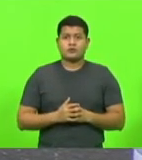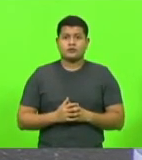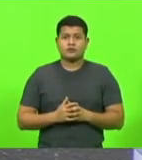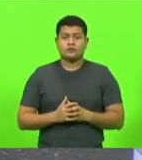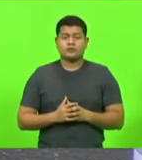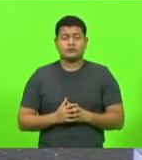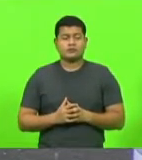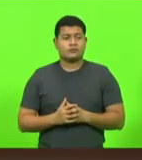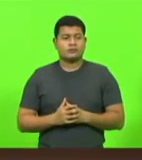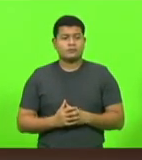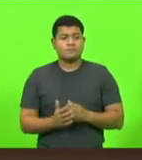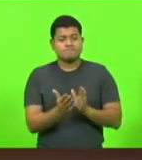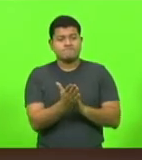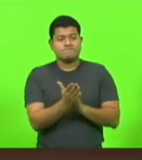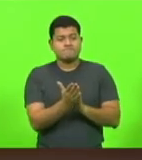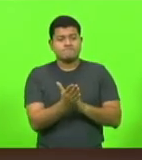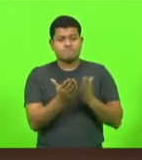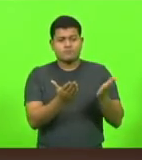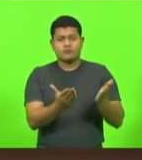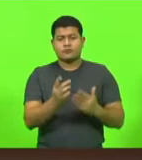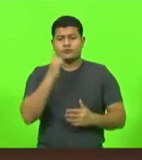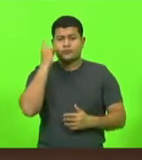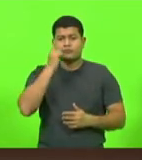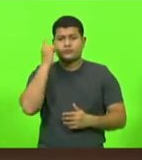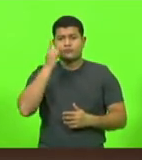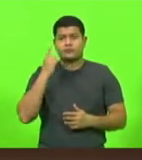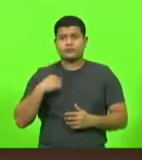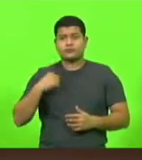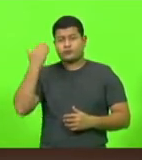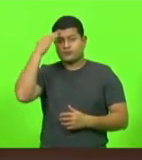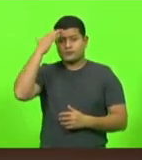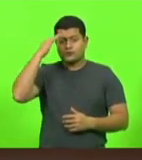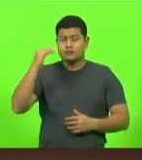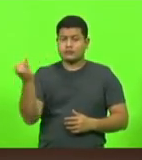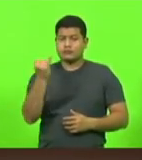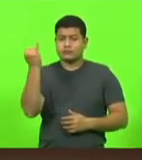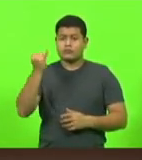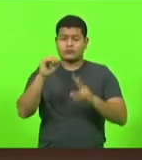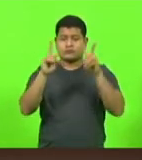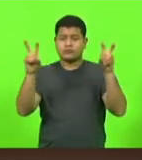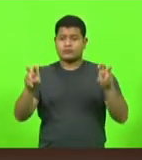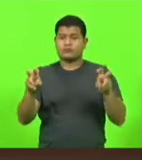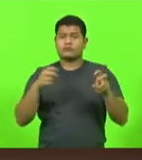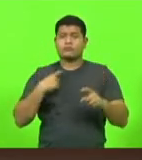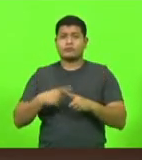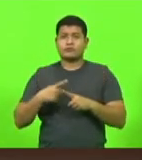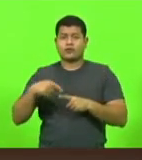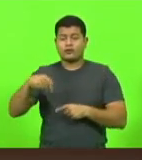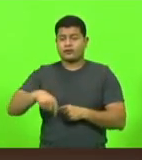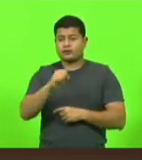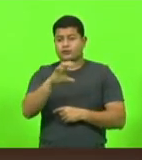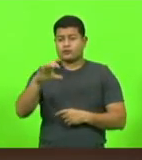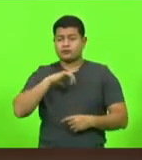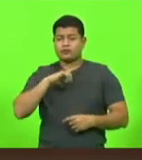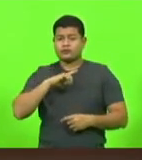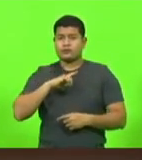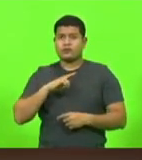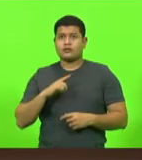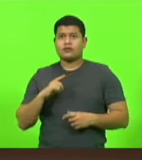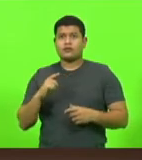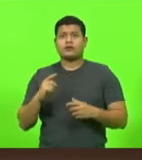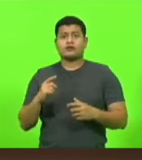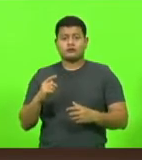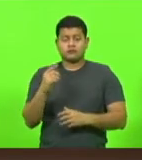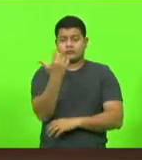parabéns pela sua manifestação. Eu entendo que esse é um assunto extremamente importante, porque se assim, aqui em Santa Catarina, nós já temos questões ambientais